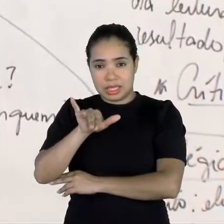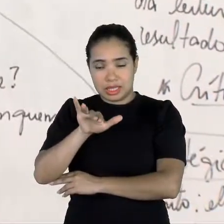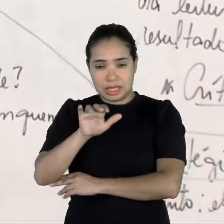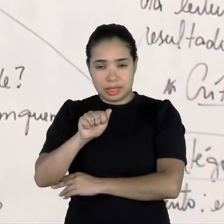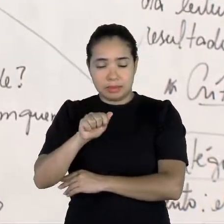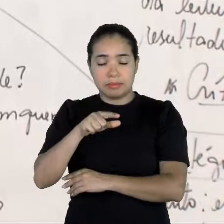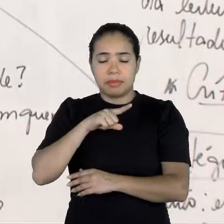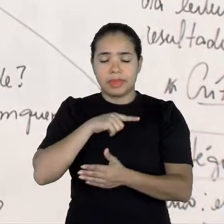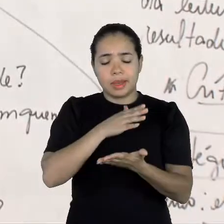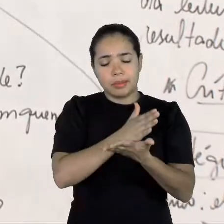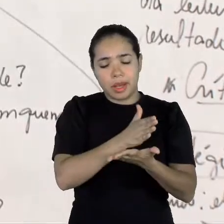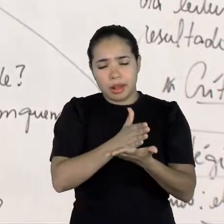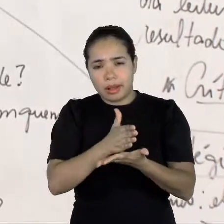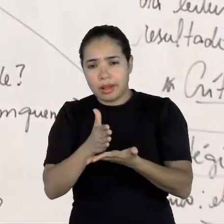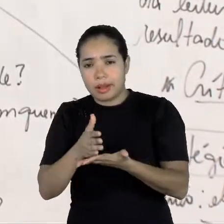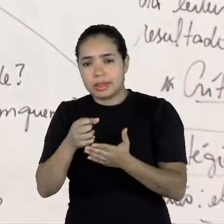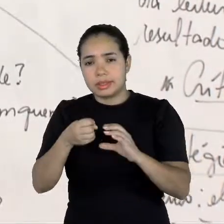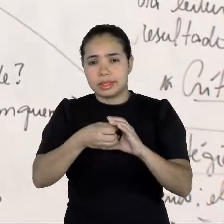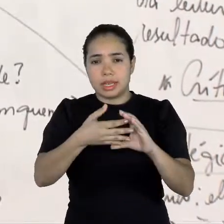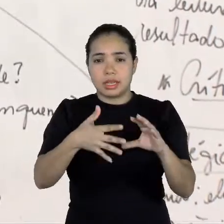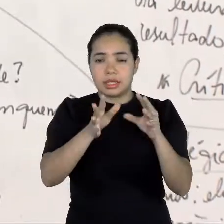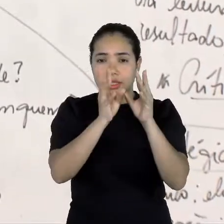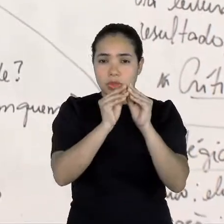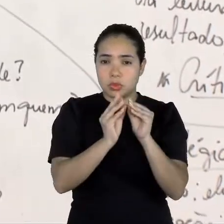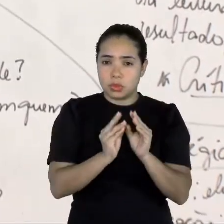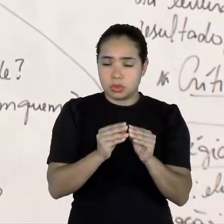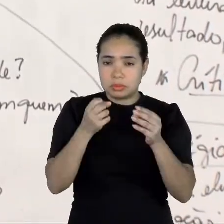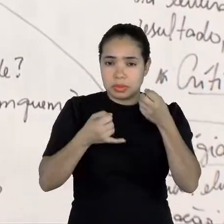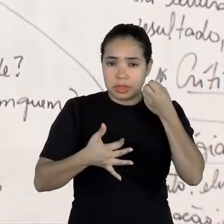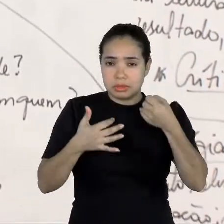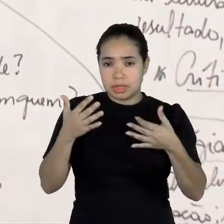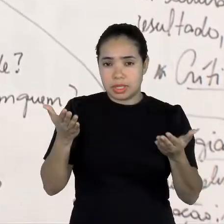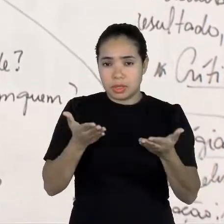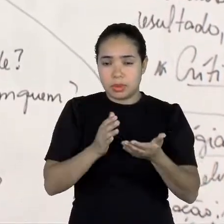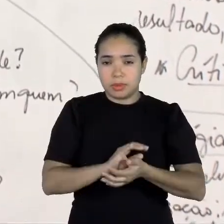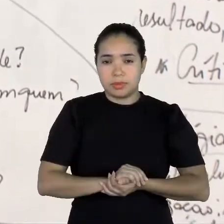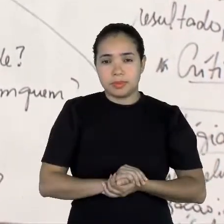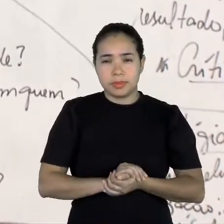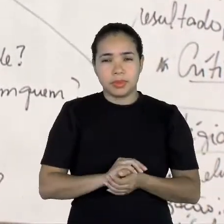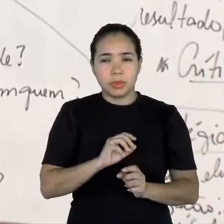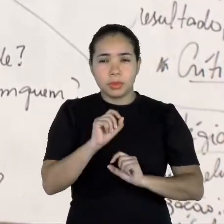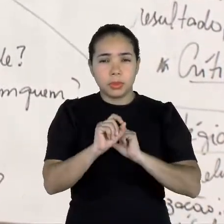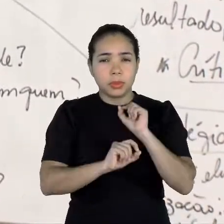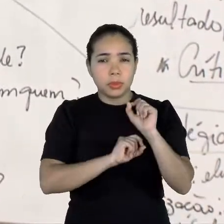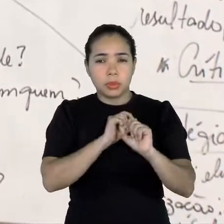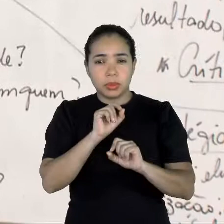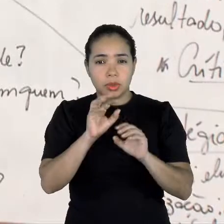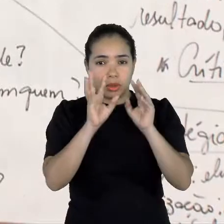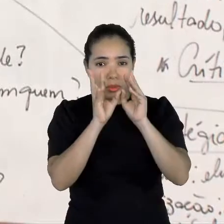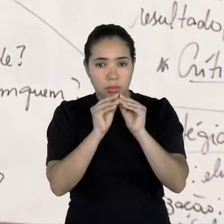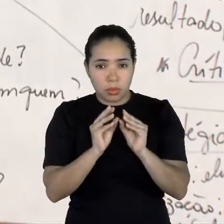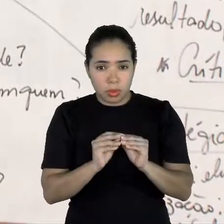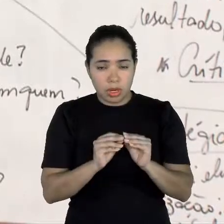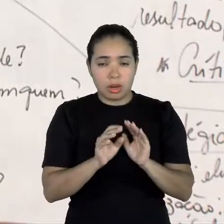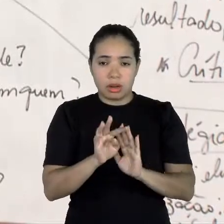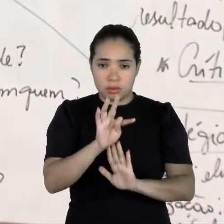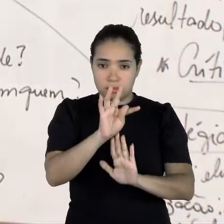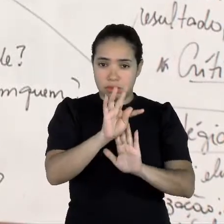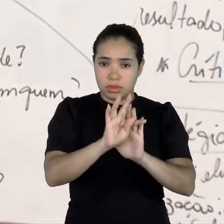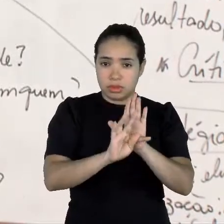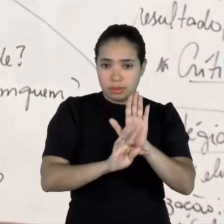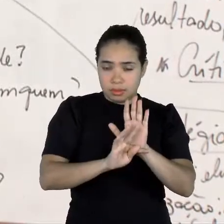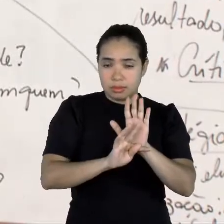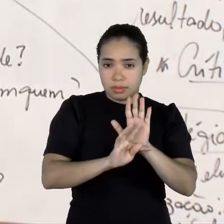as características do resumo, tá bom? Então o que é resumo? Trata-se de um texto que são